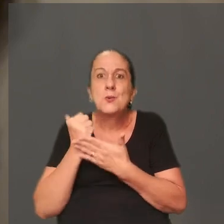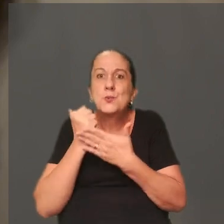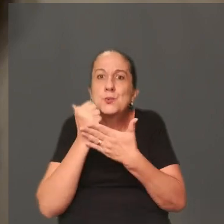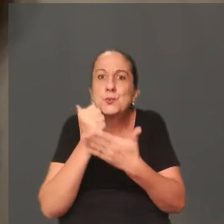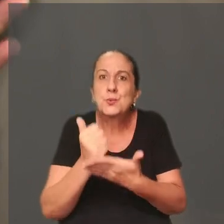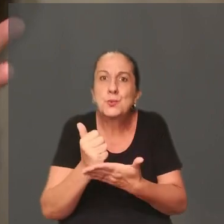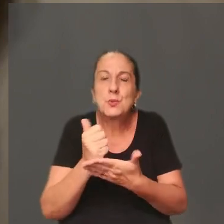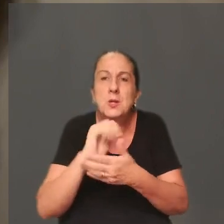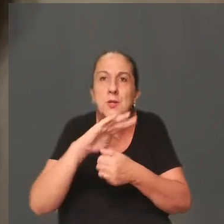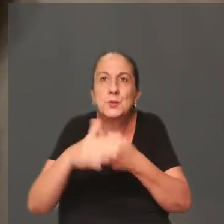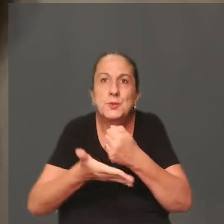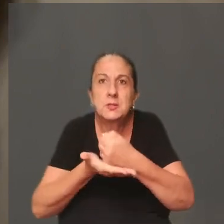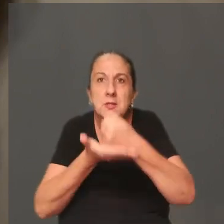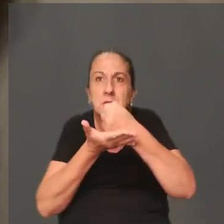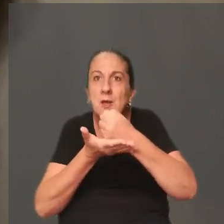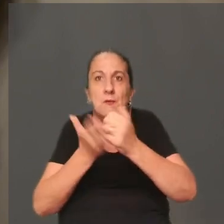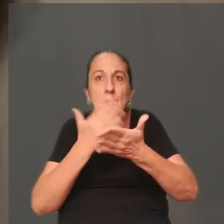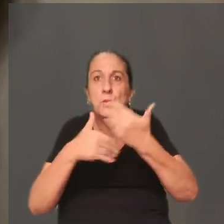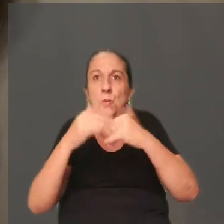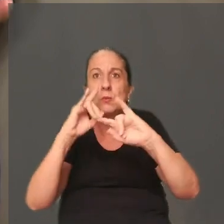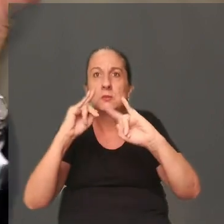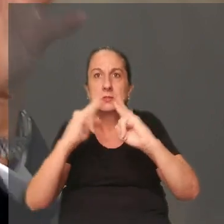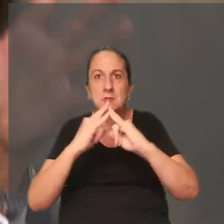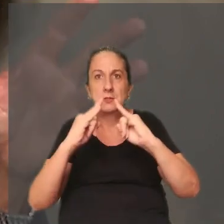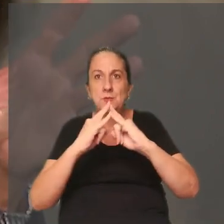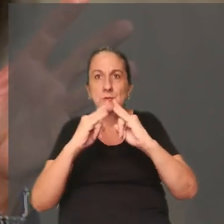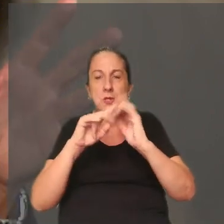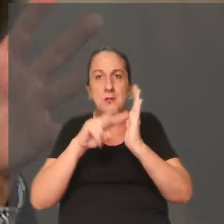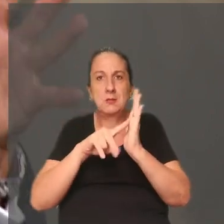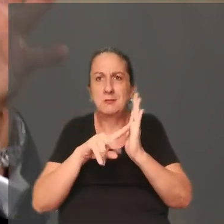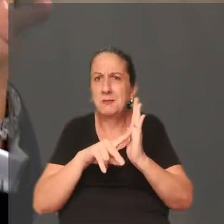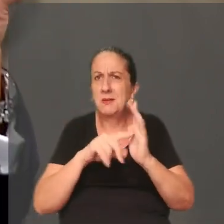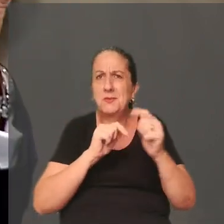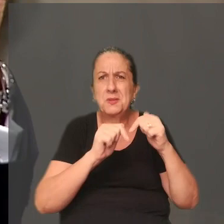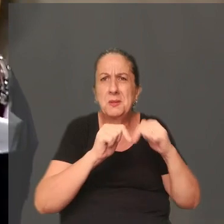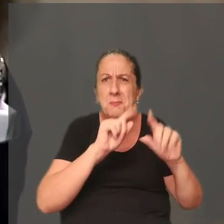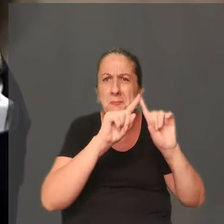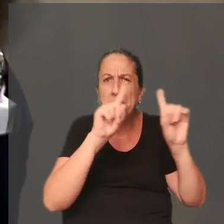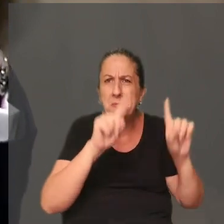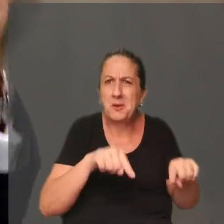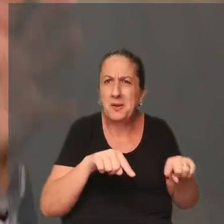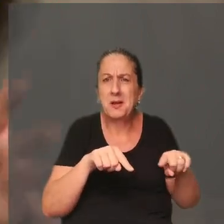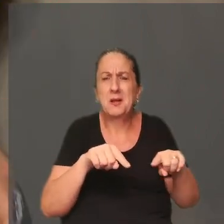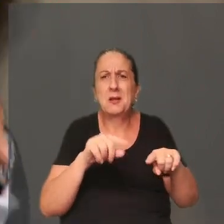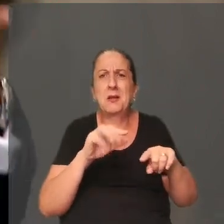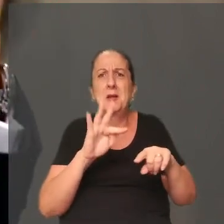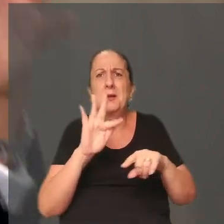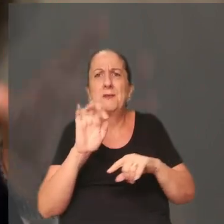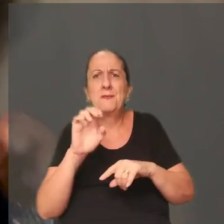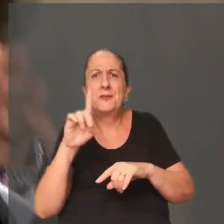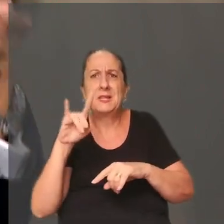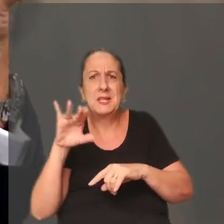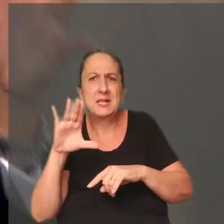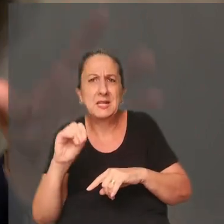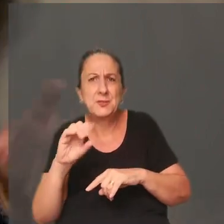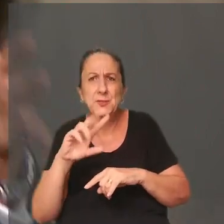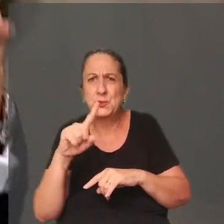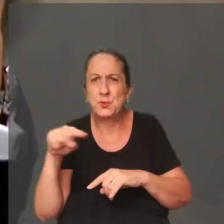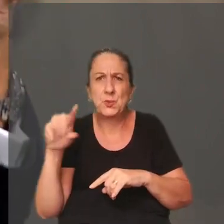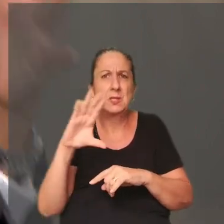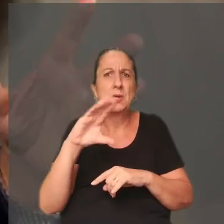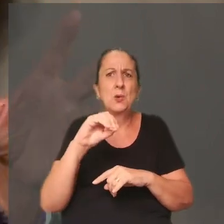contribuição sindical sustentava todas as entidades sindicais, seja sindicatos de empregados, de empregador,